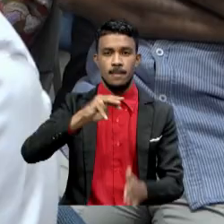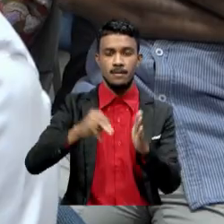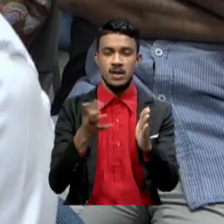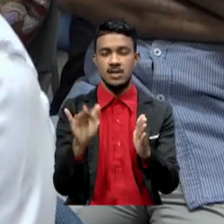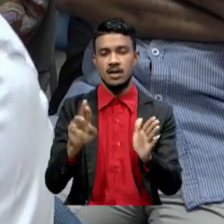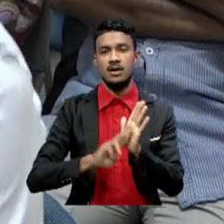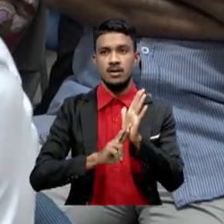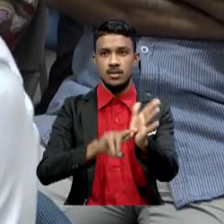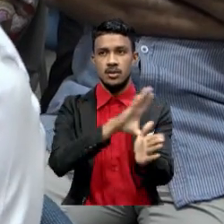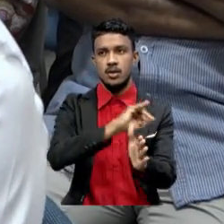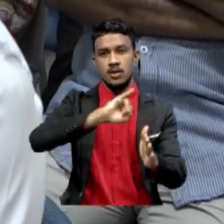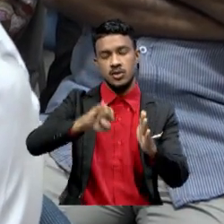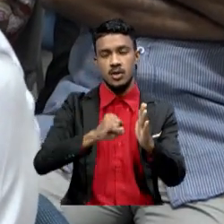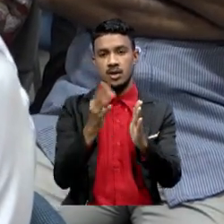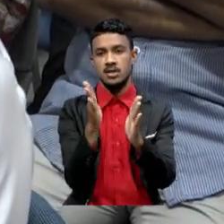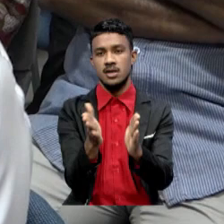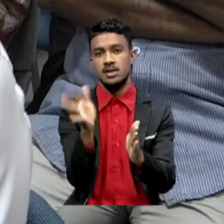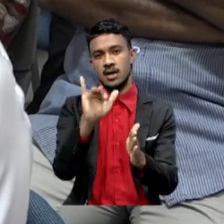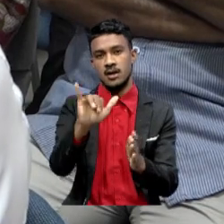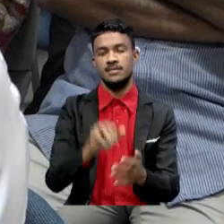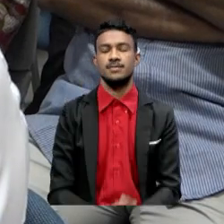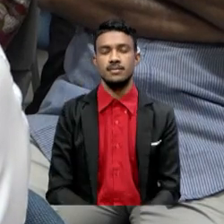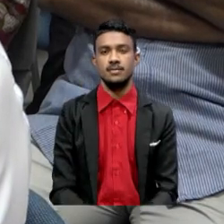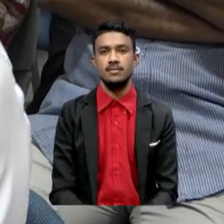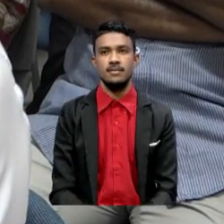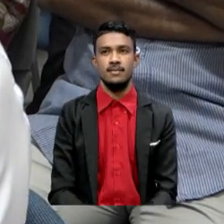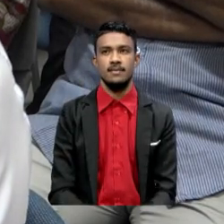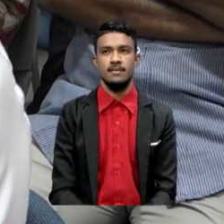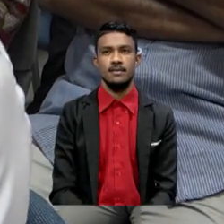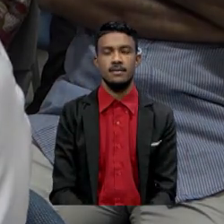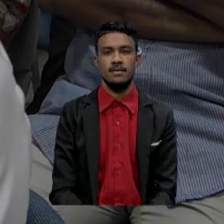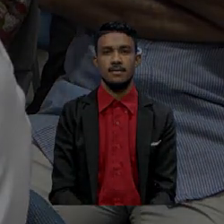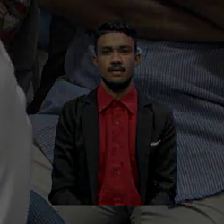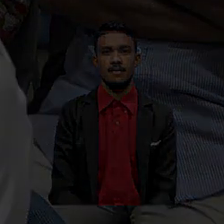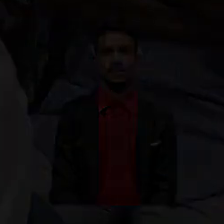Nomos Jornalista Sira, Terezinha Lelan Dilma Suzeiti, GMN.